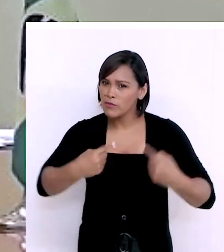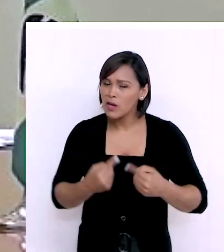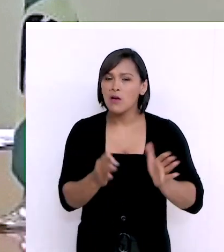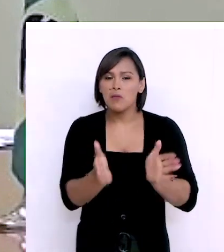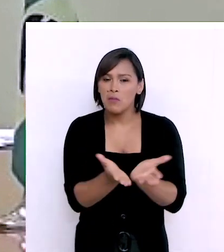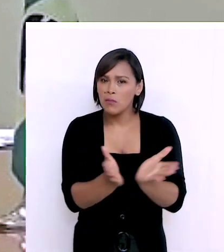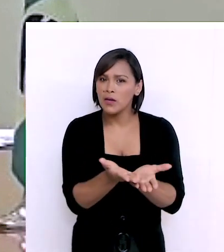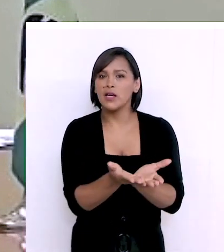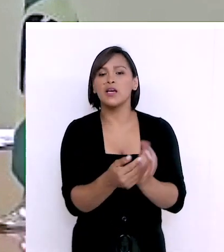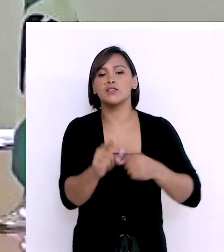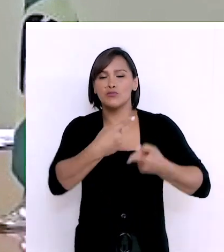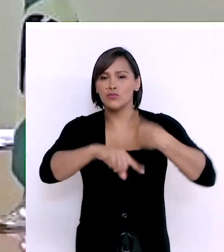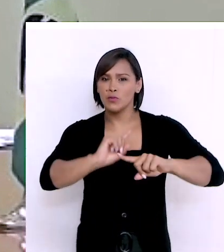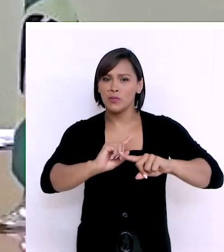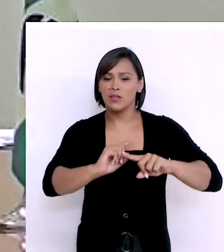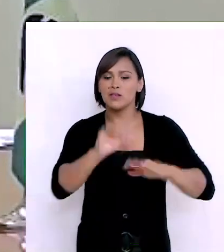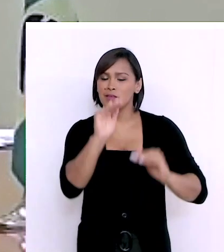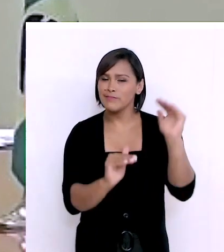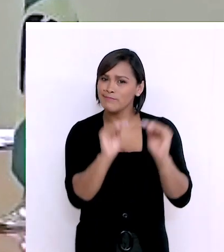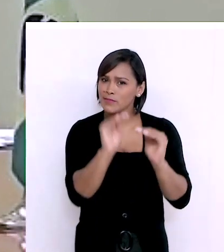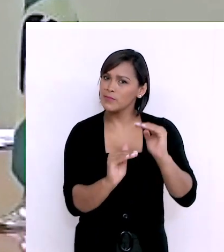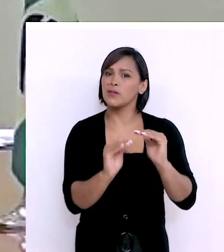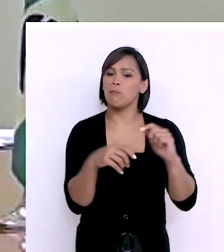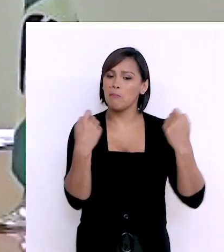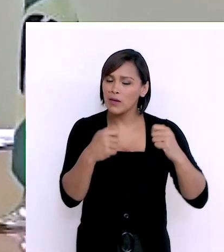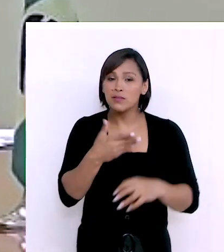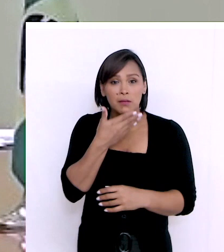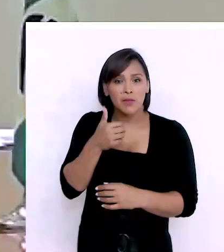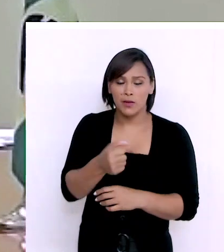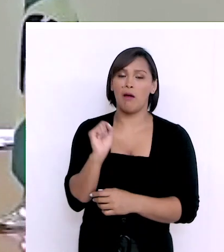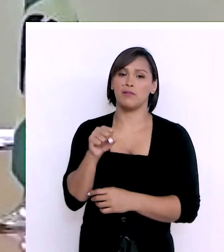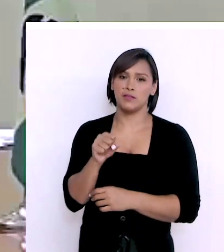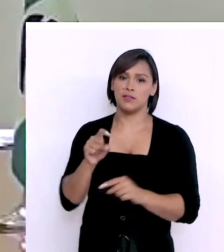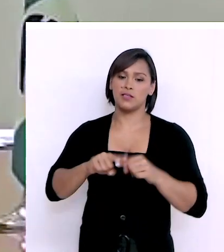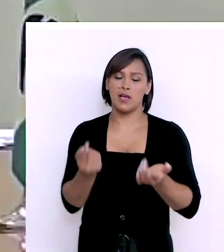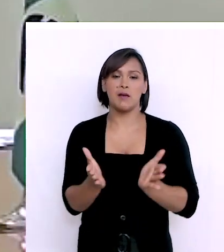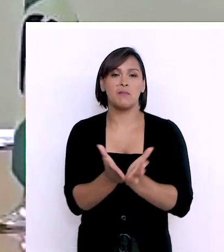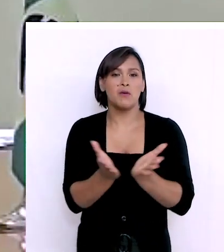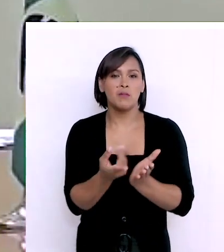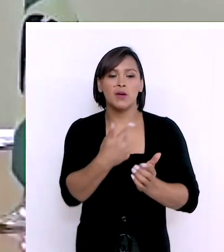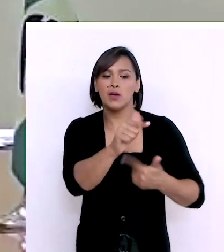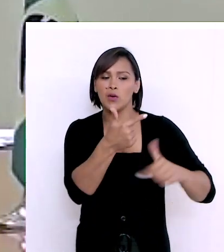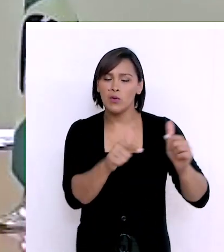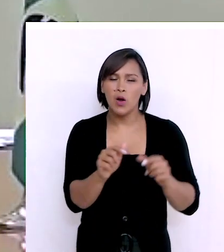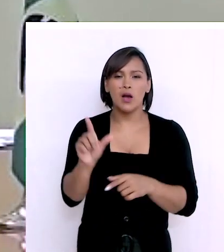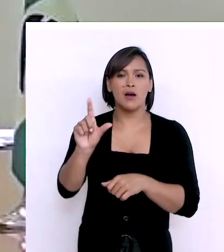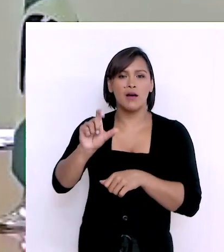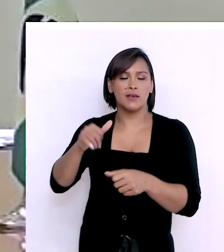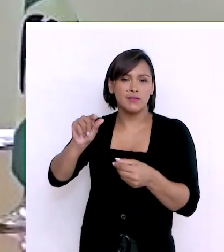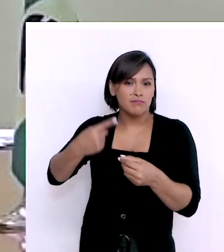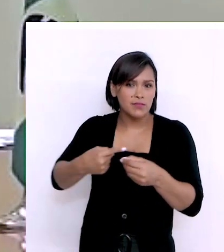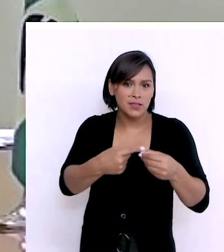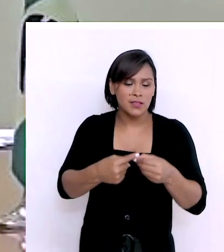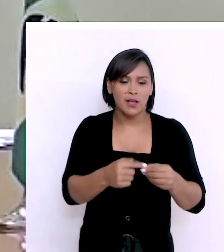de superação de desequilíbrios e de pobreza, principalmente em zonas rurais, mas